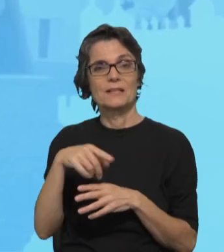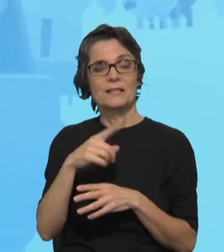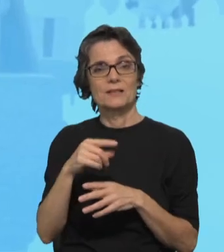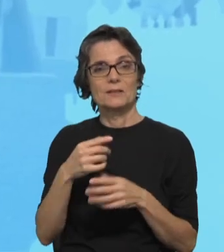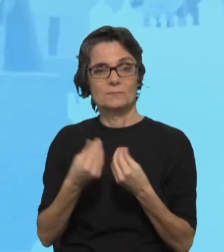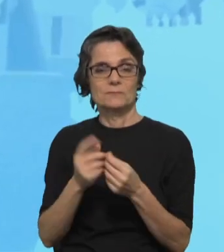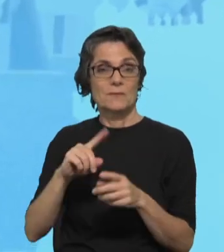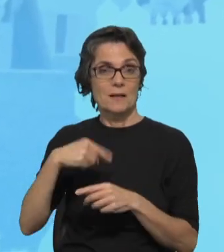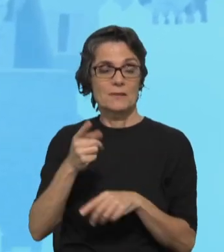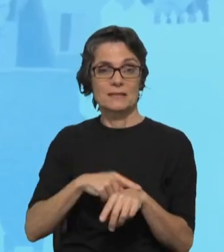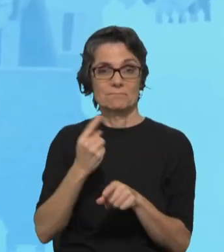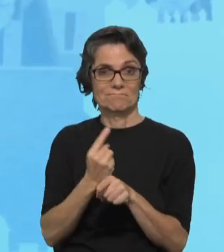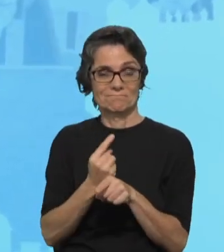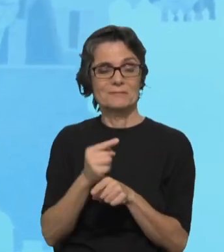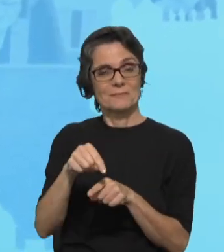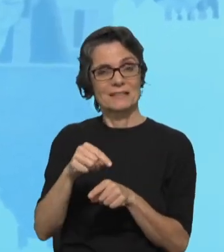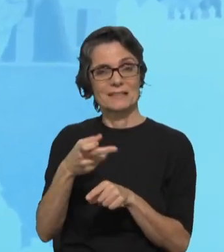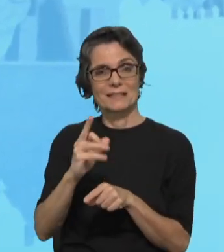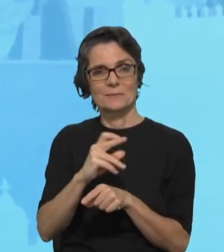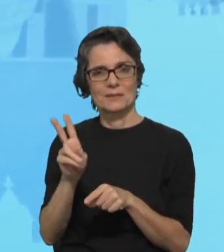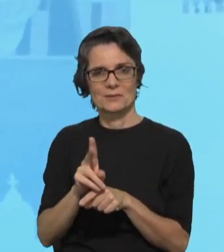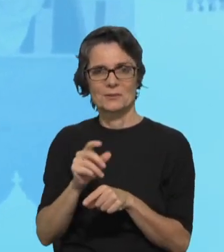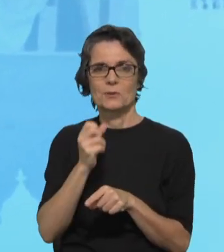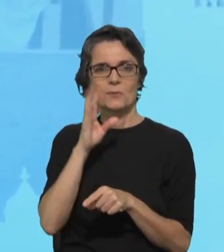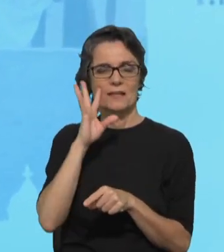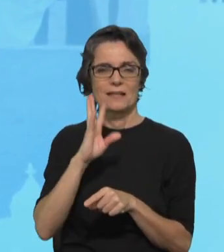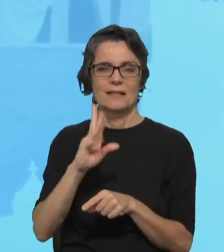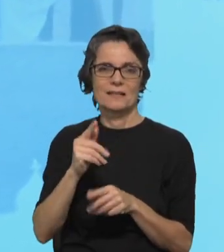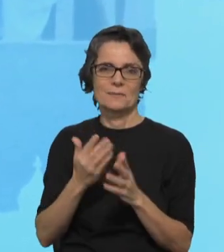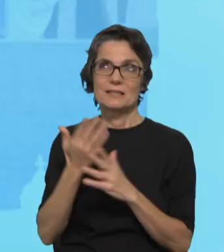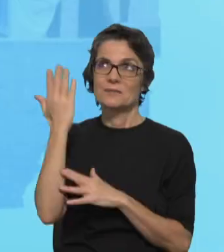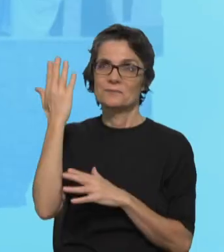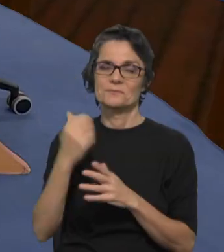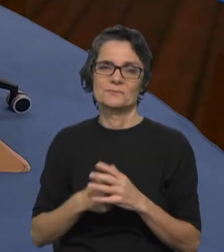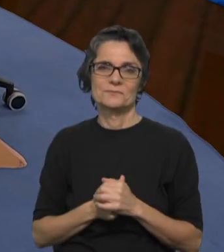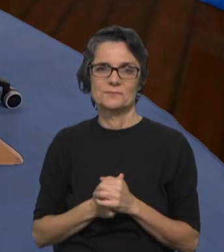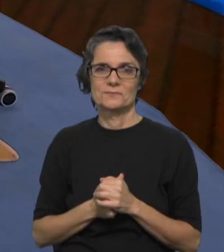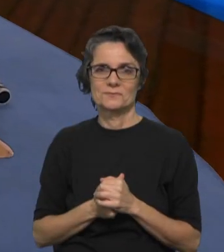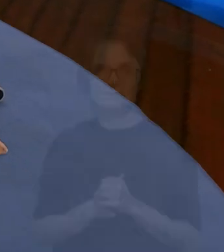consigo amanhã, à mesma hora, aqui na RTP2. Tenha uma boa tarde e até amanhã, se Deus quiser.